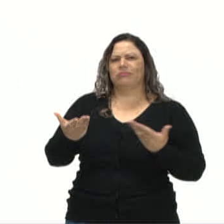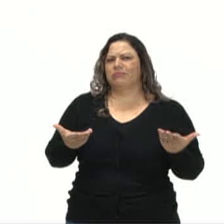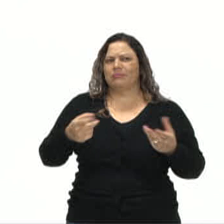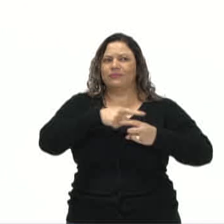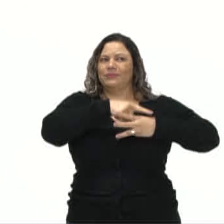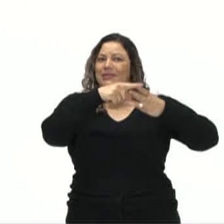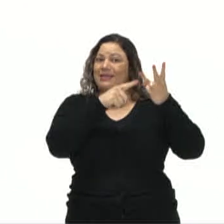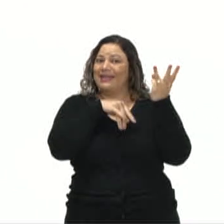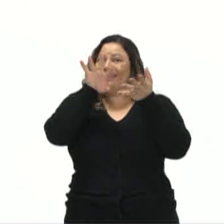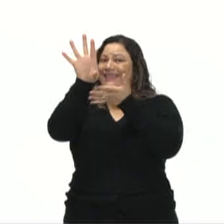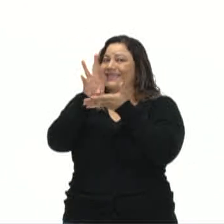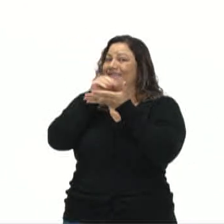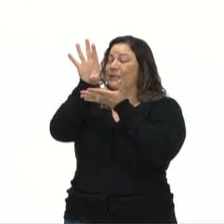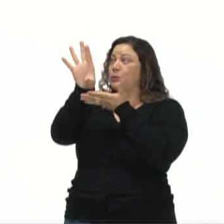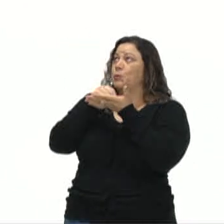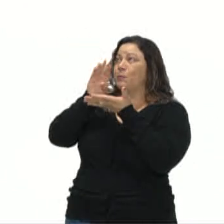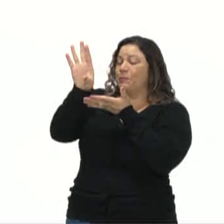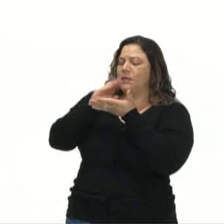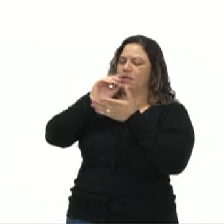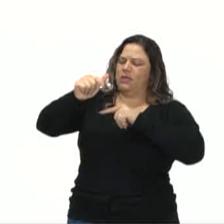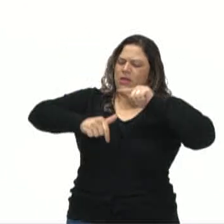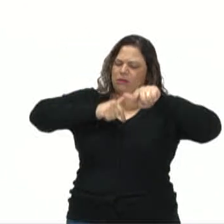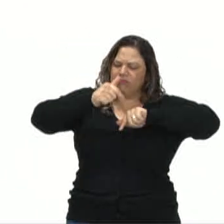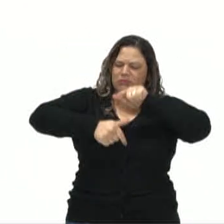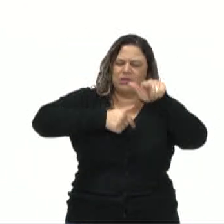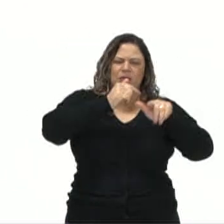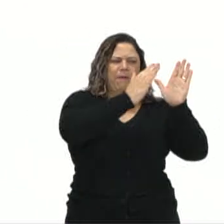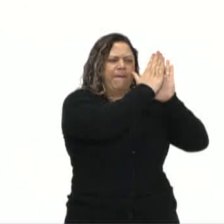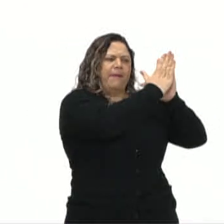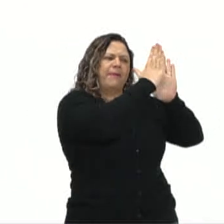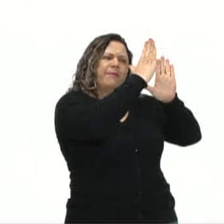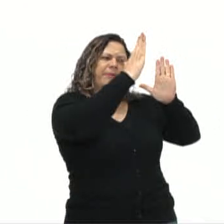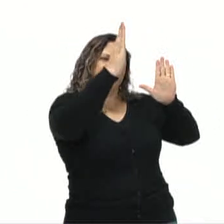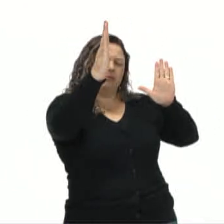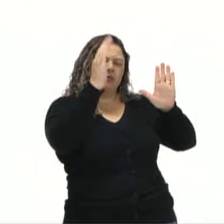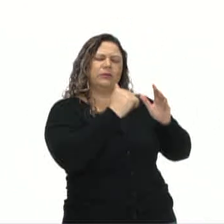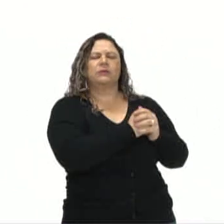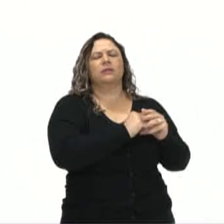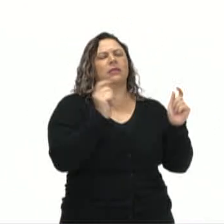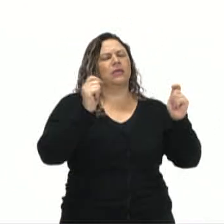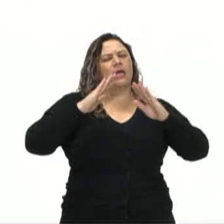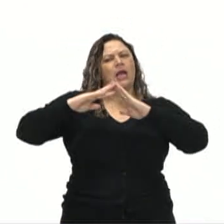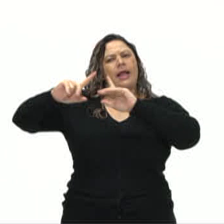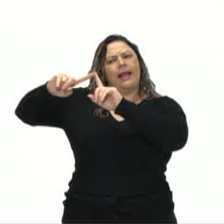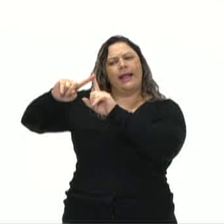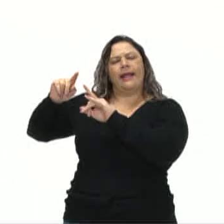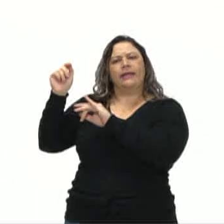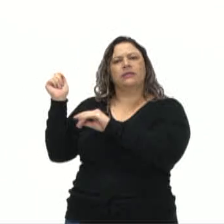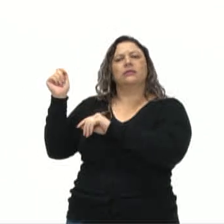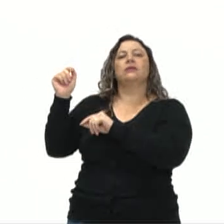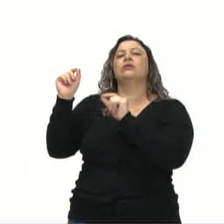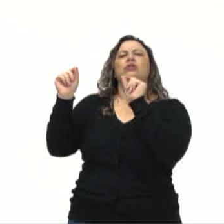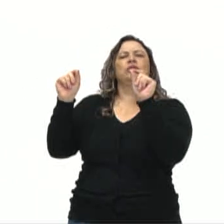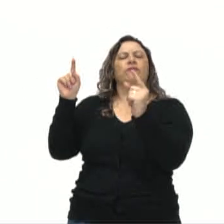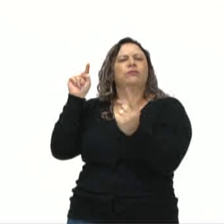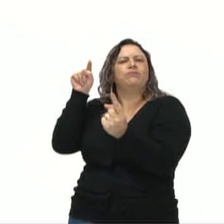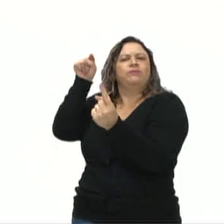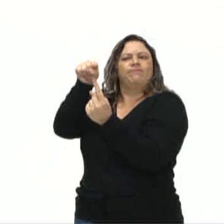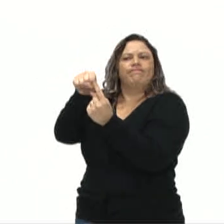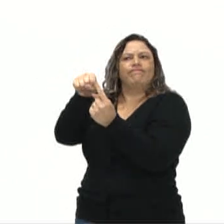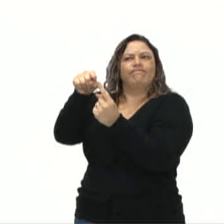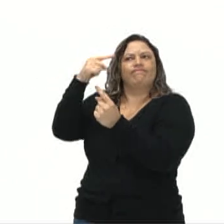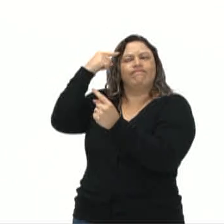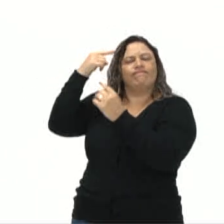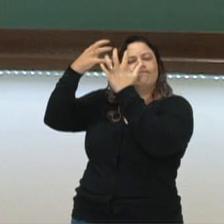monges copistas trabalhando em uma biblioteca ou mosteiro. A igreja foi um grande centro de referência intelectual da Idade